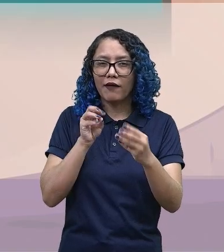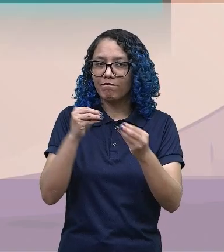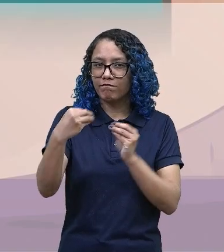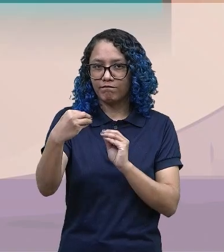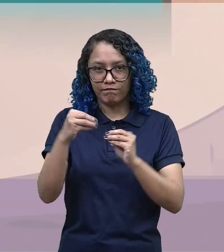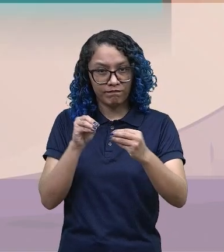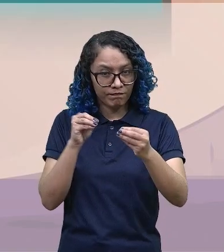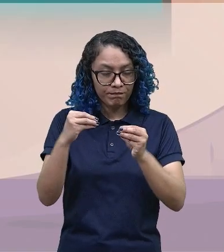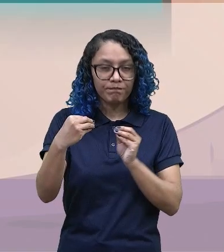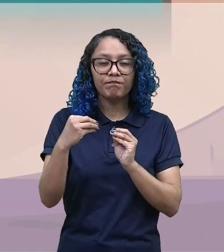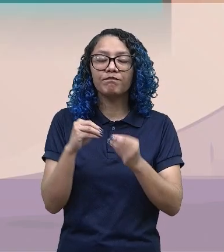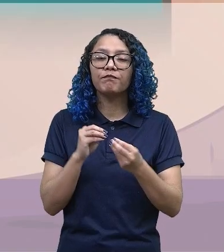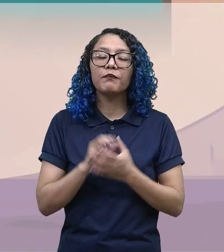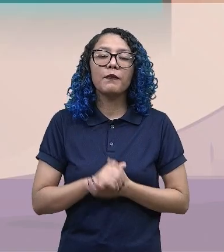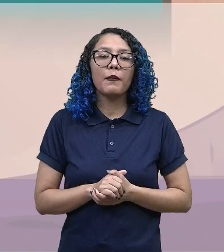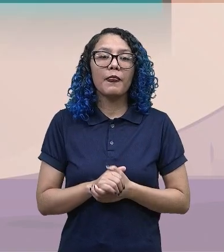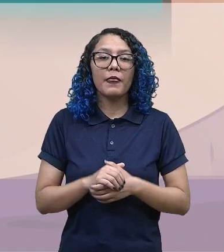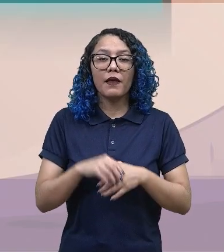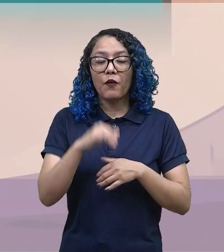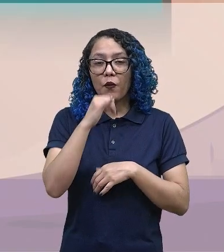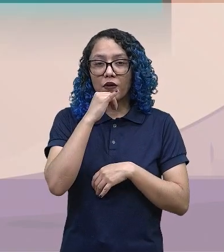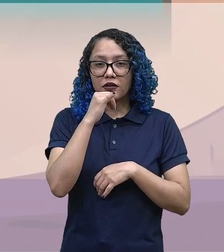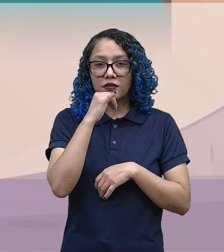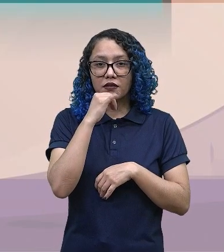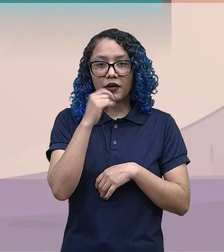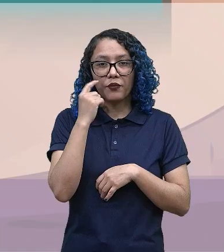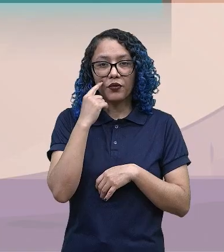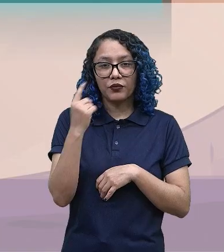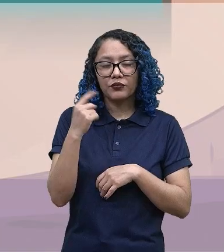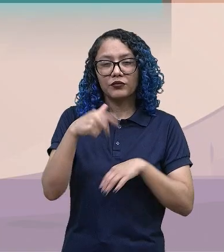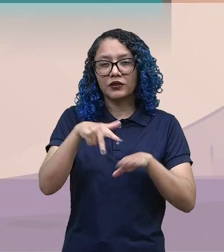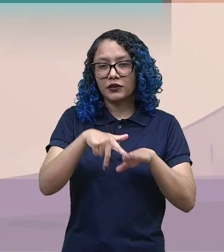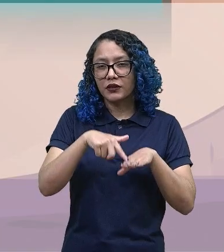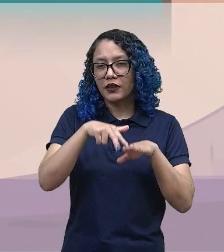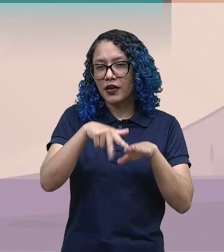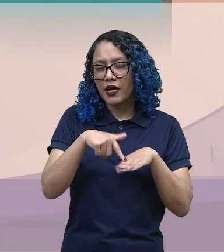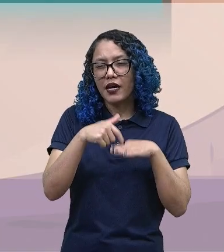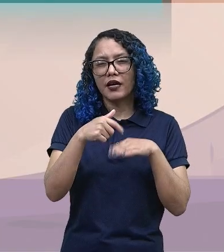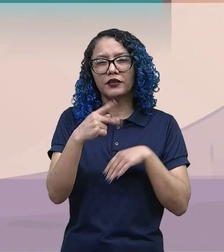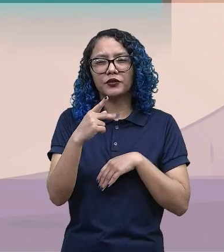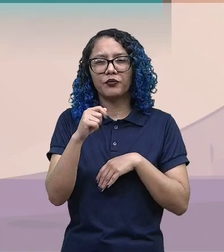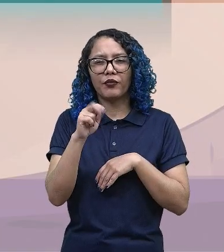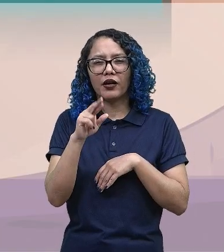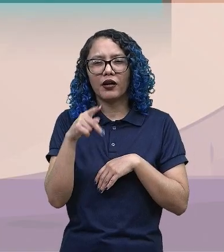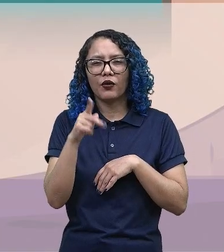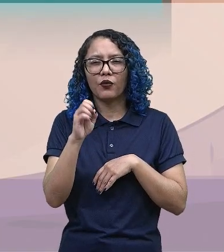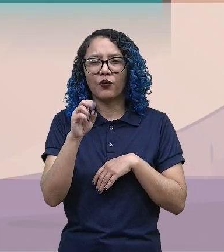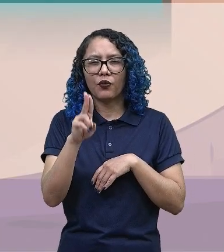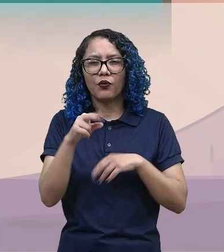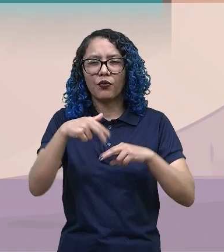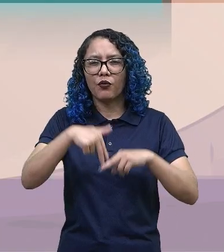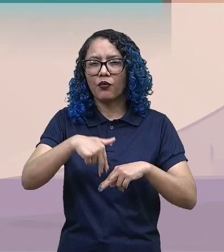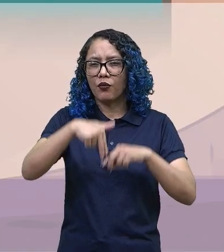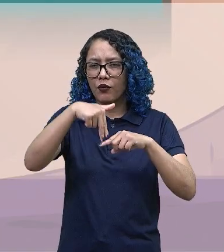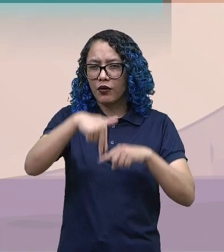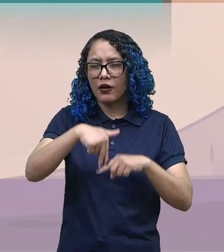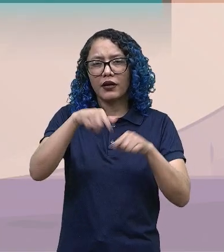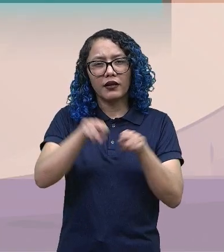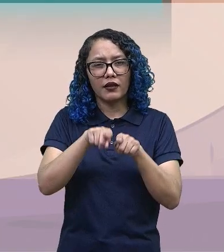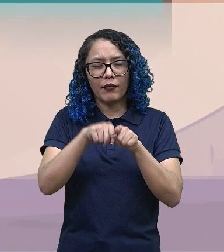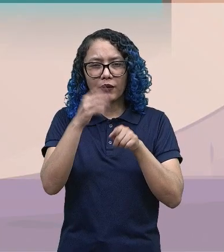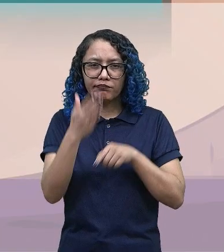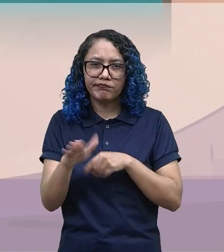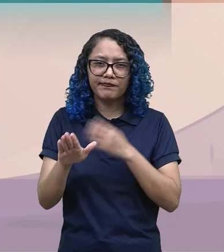flexibilidade. Um exemplo clássico dessas práticas são o skate, o parkour, o slackline e a patinação. Nós vamos